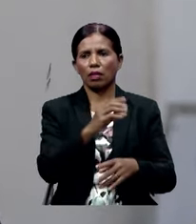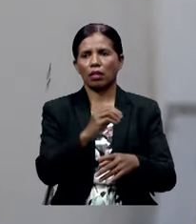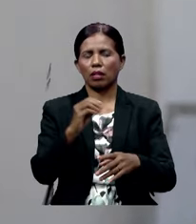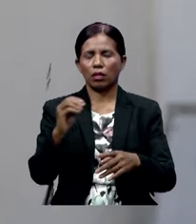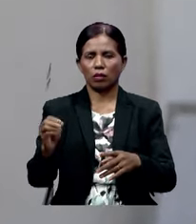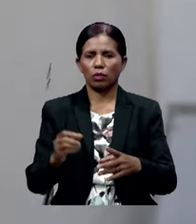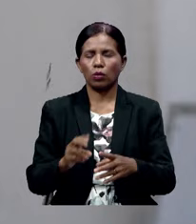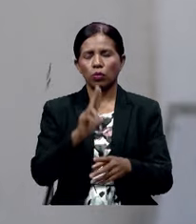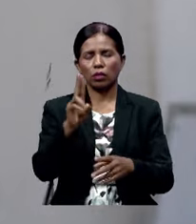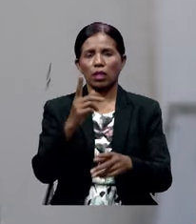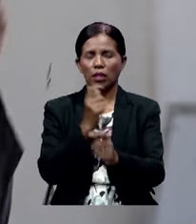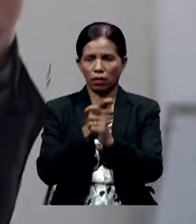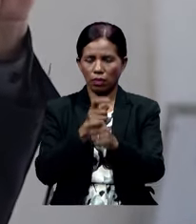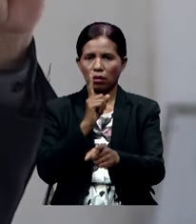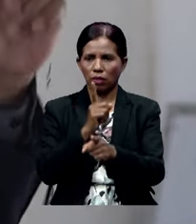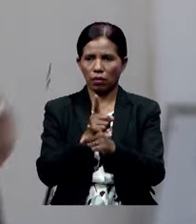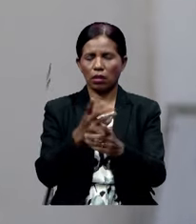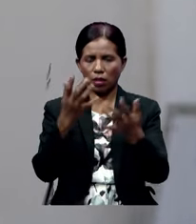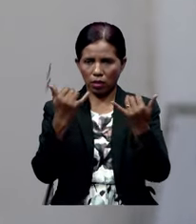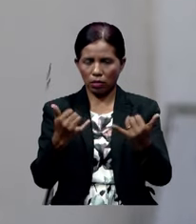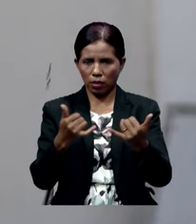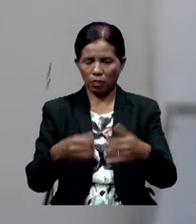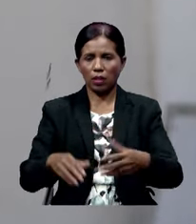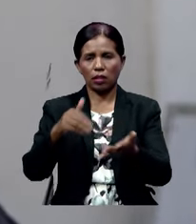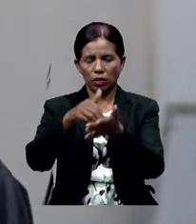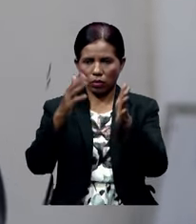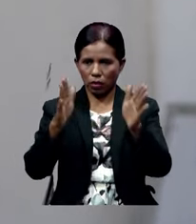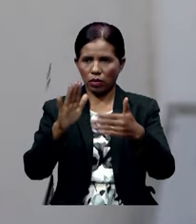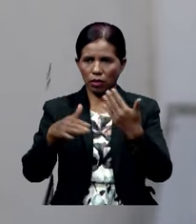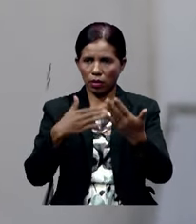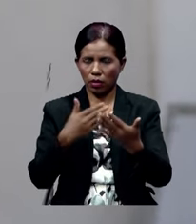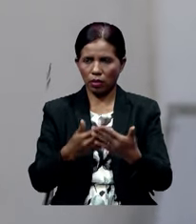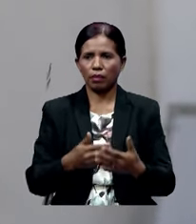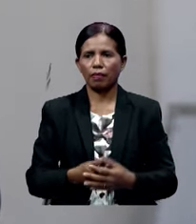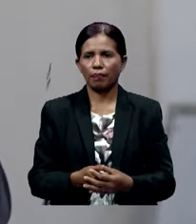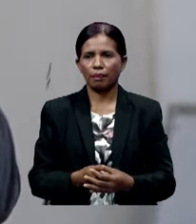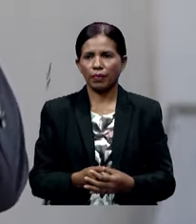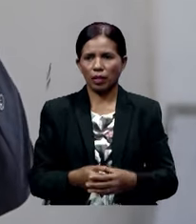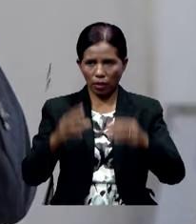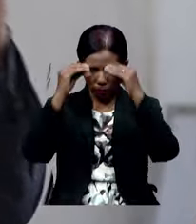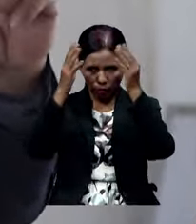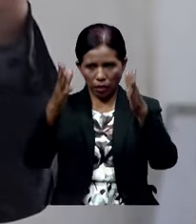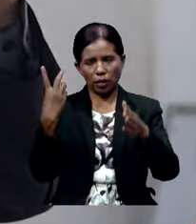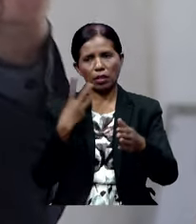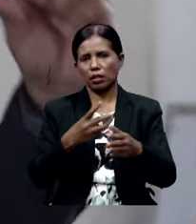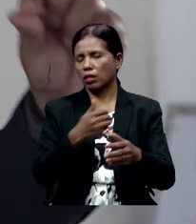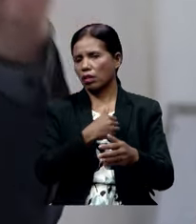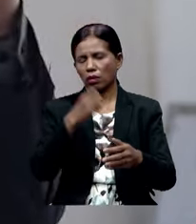né hanori dere qual um sira. Mas mestre, mestre, nós não compreende